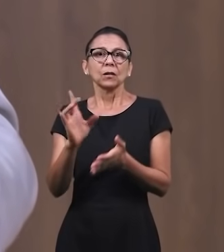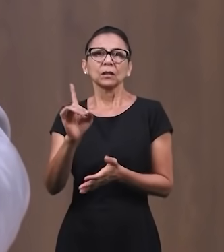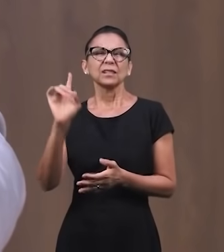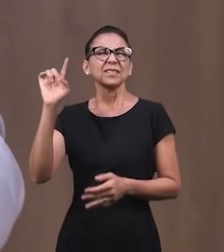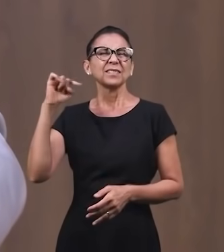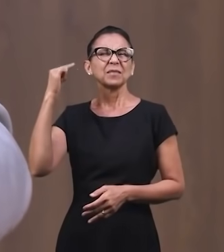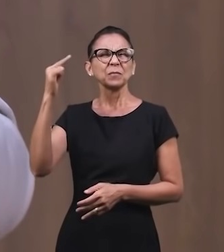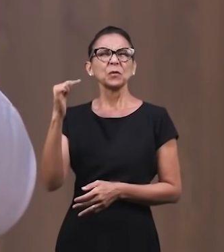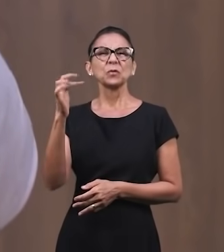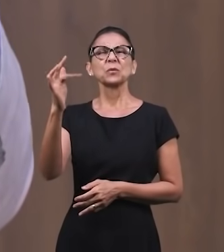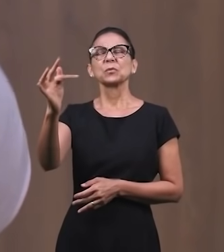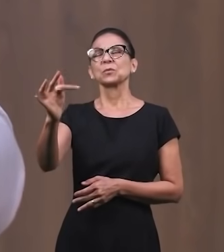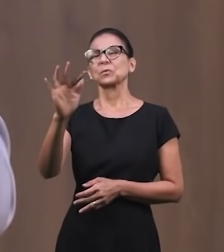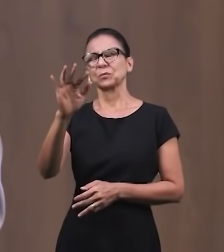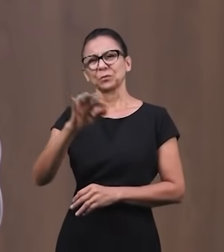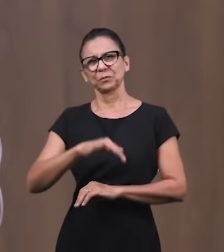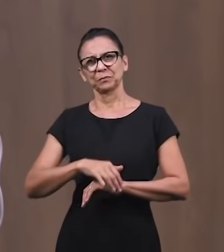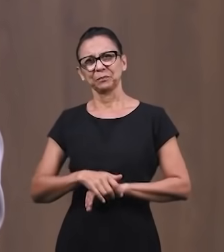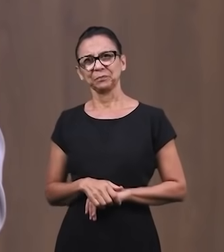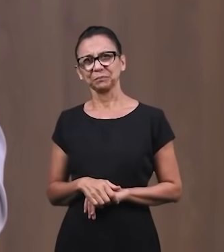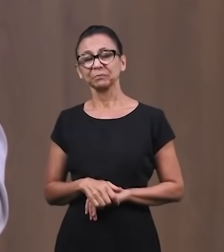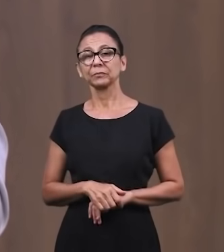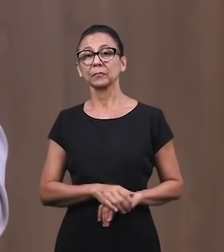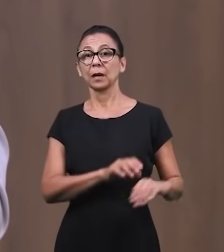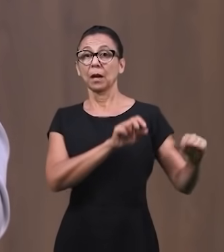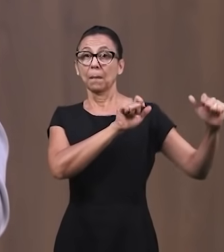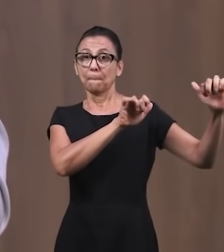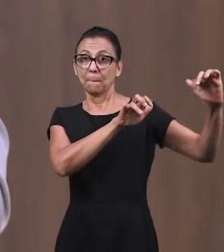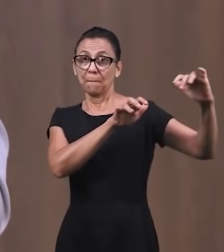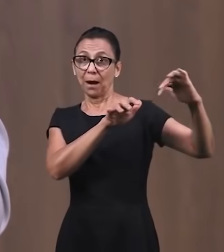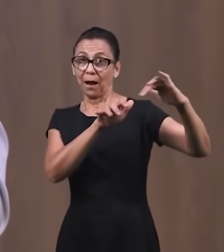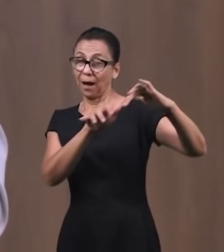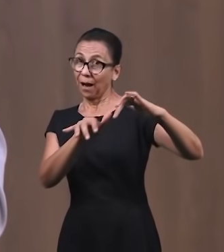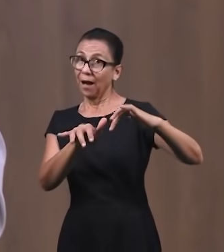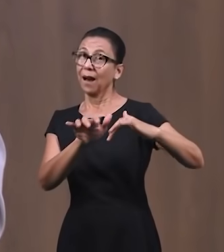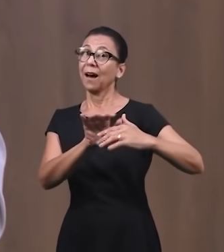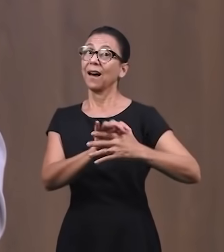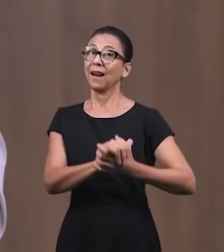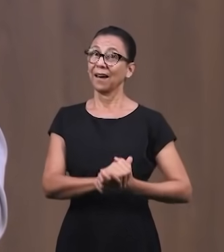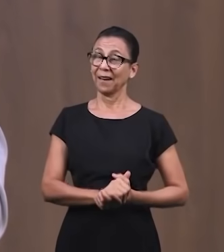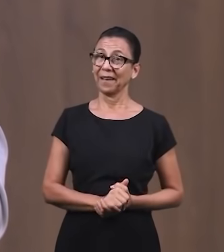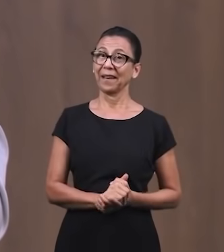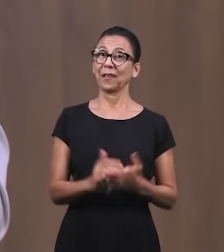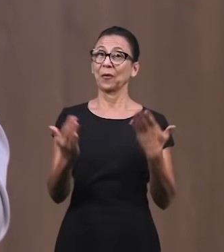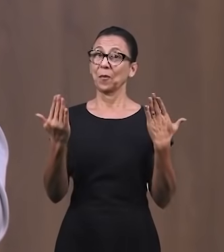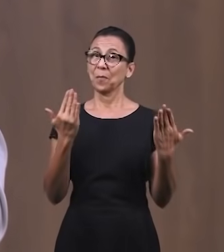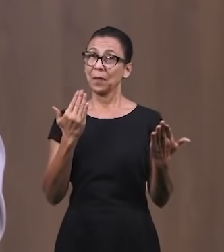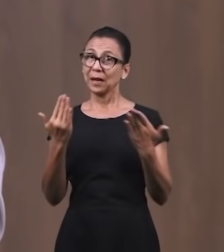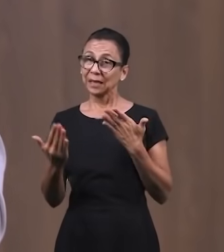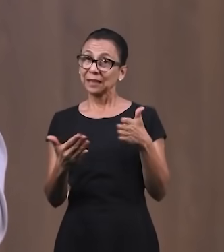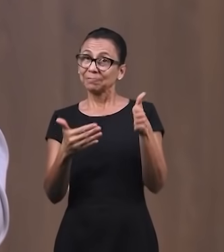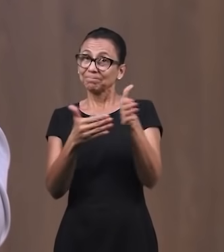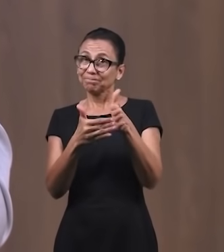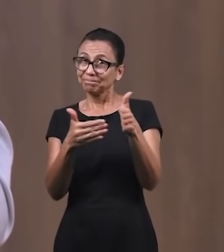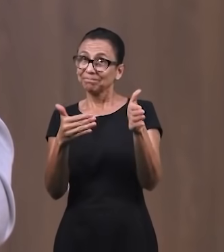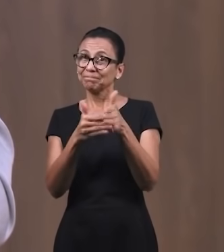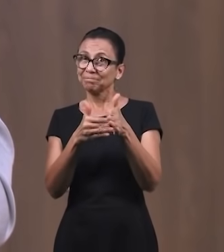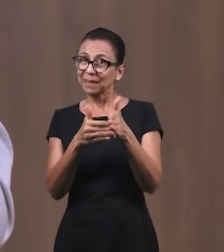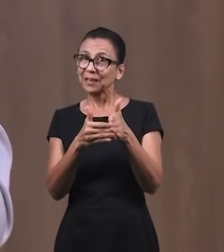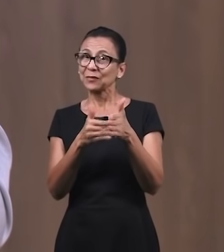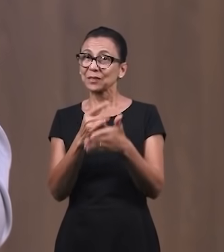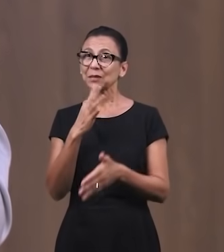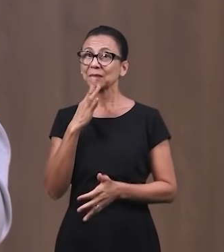para agora, isso é para depois. As multidões muitas vezes estão interpostas entre nós e o